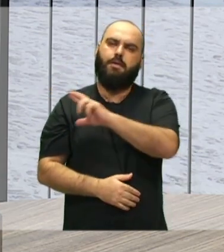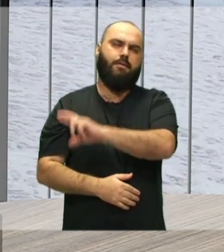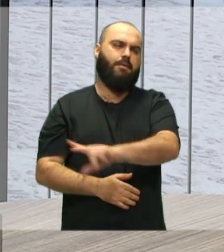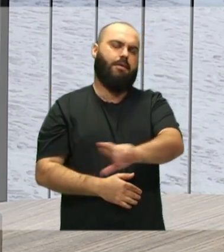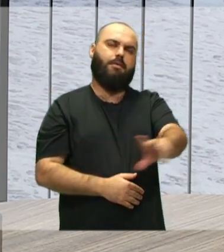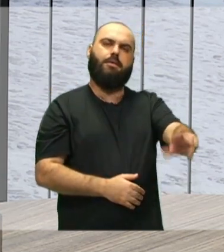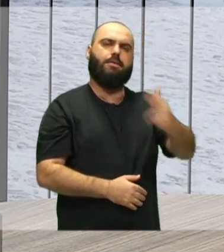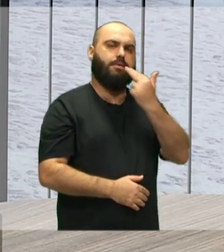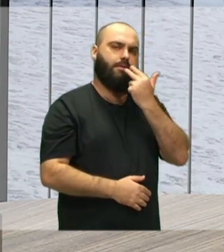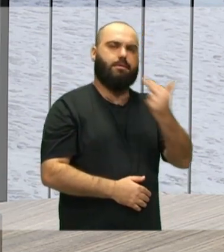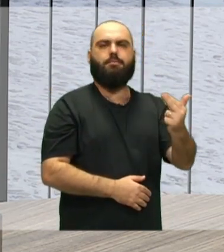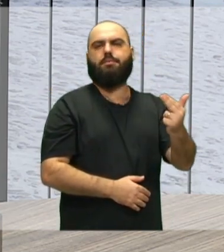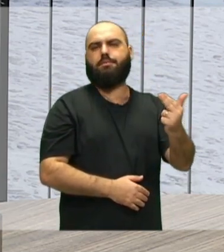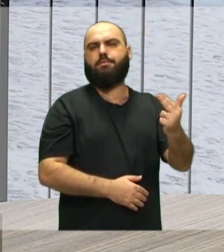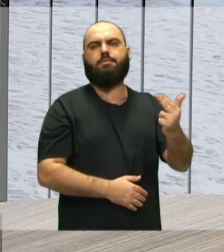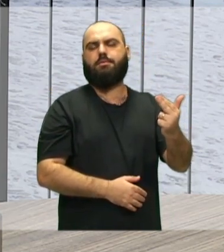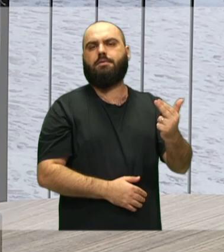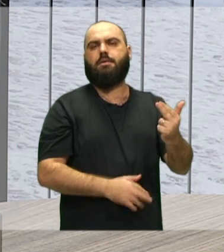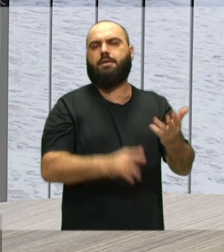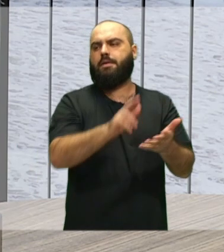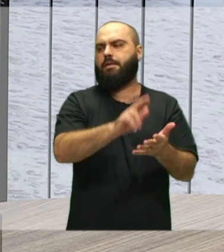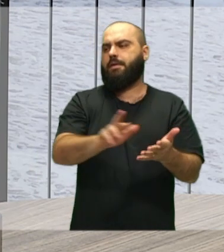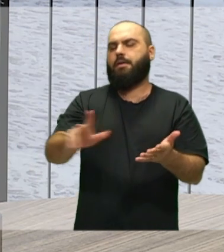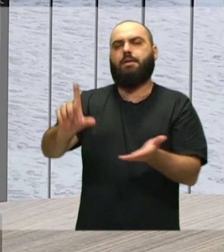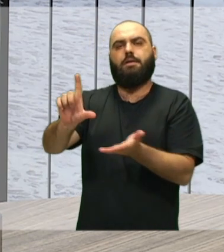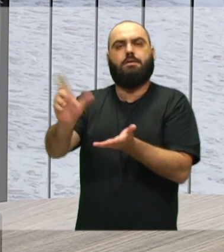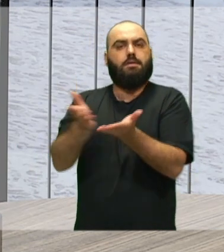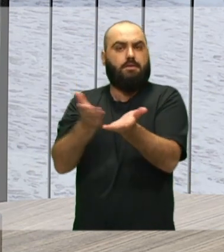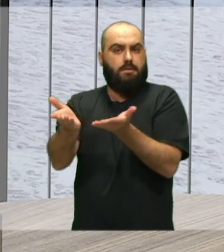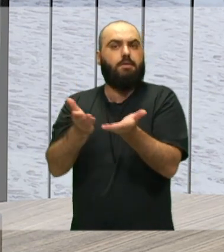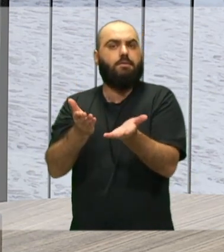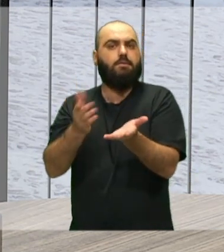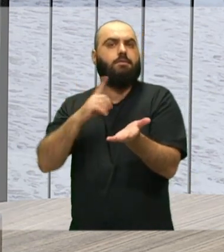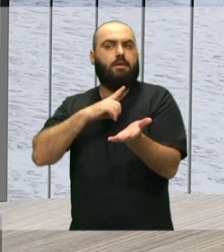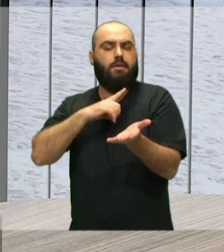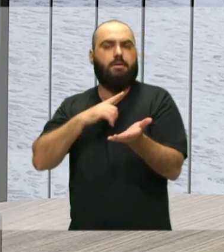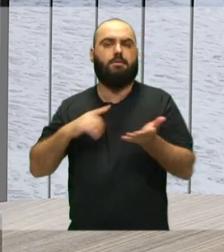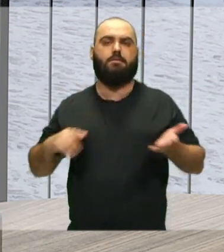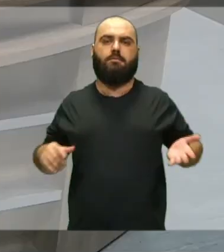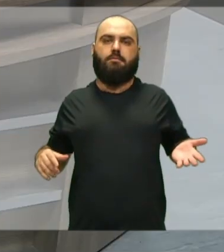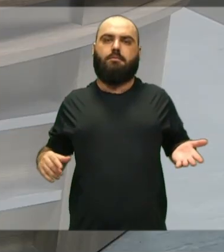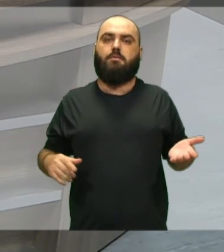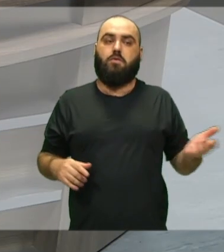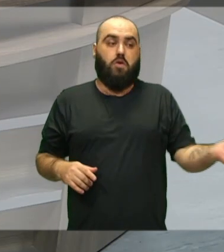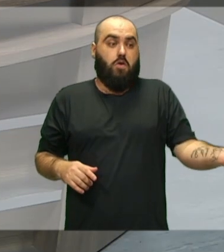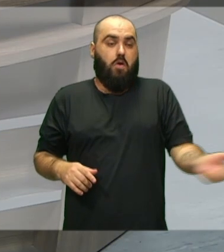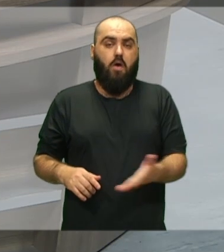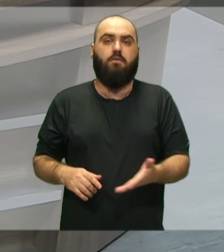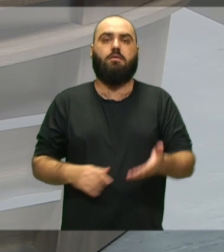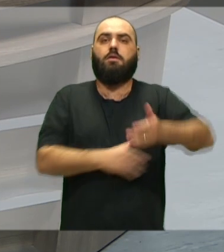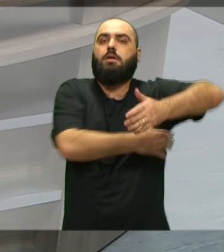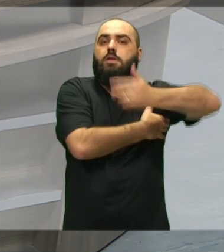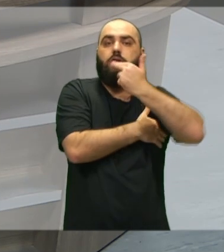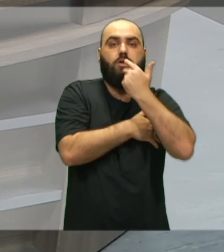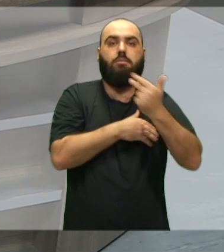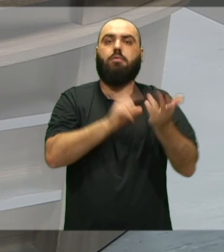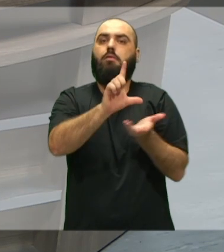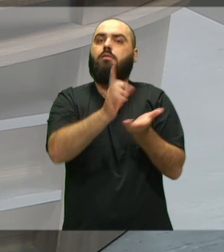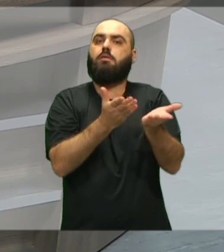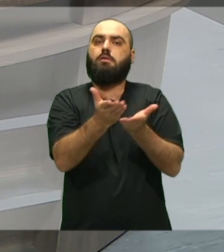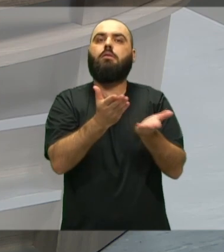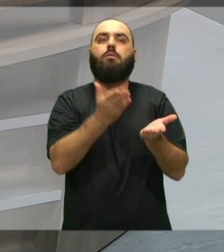tem modalidades diferentes, tem modalidade de licitação que caiu, tem modalidade nova que chegou, tudo isso para melhorar, para